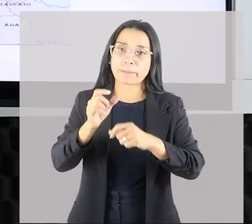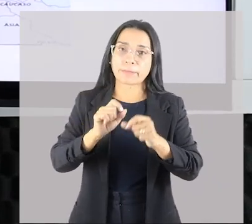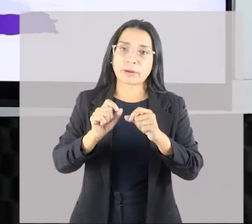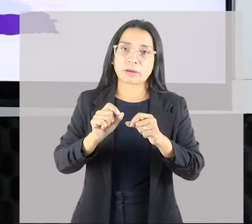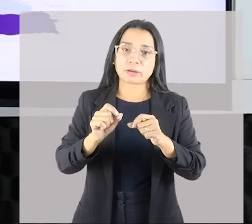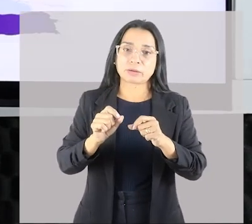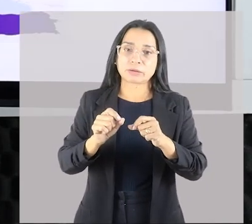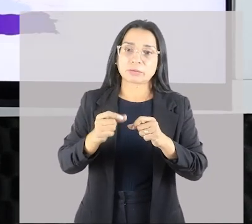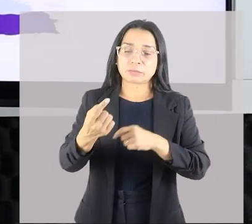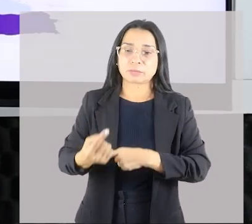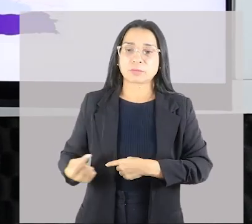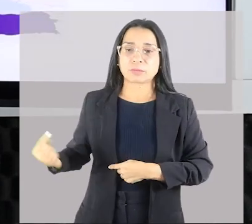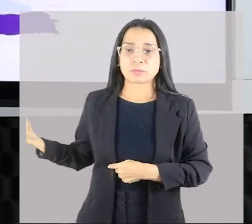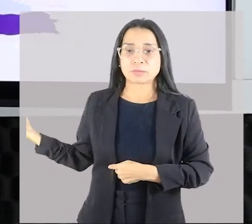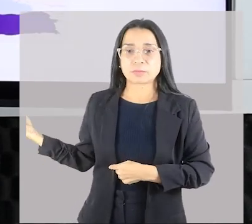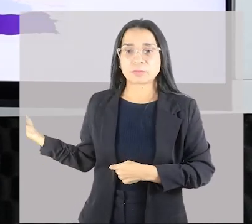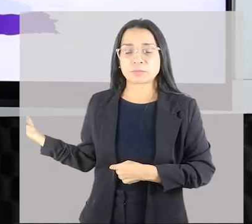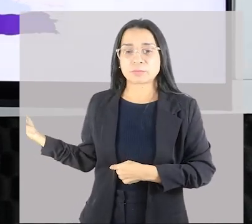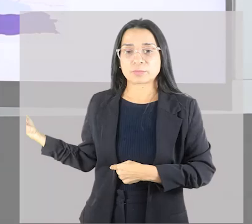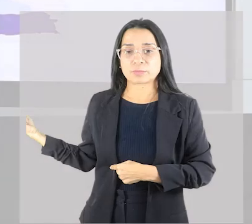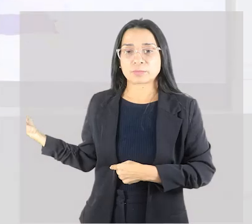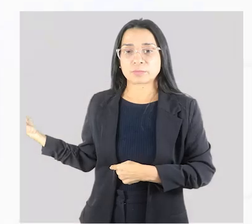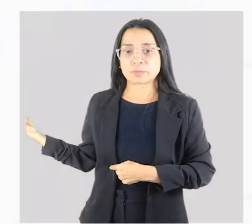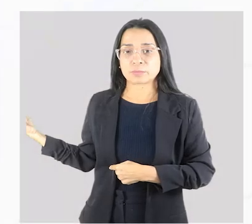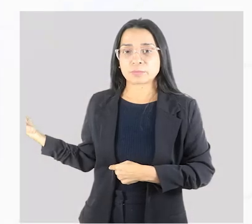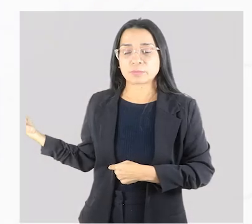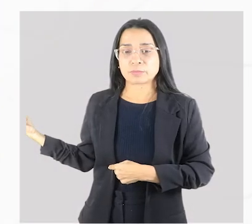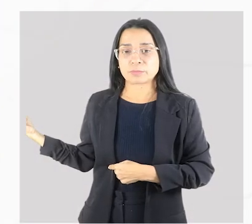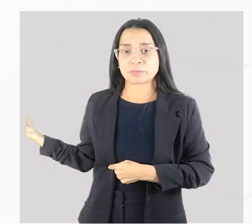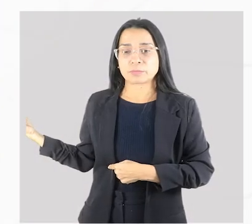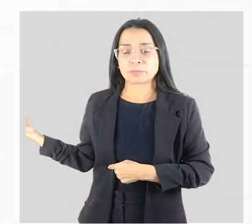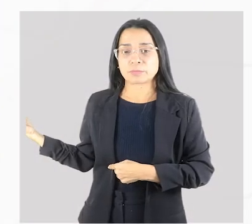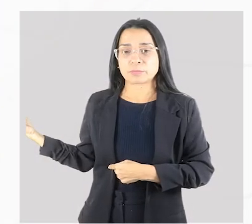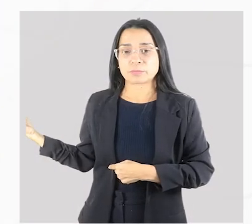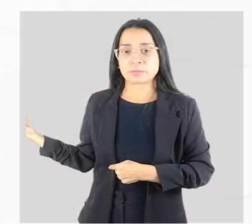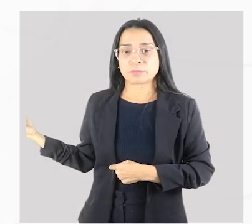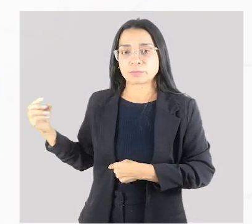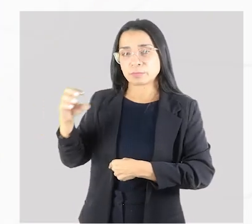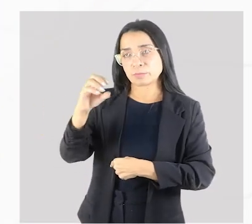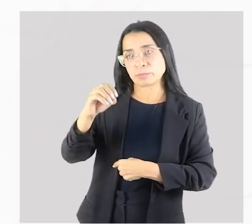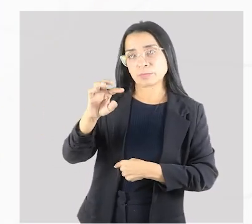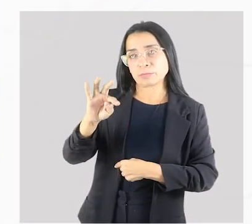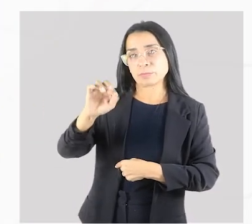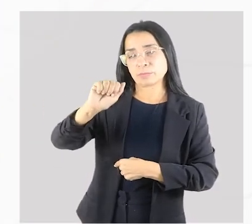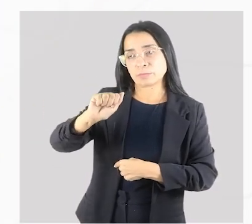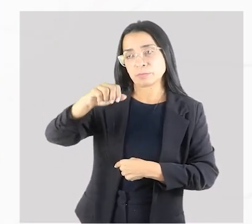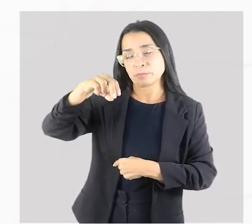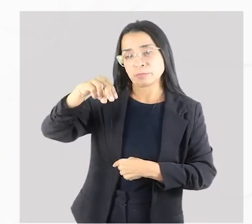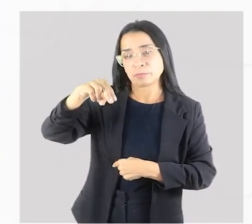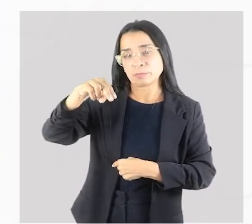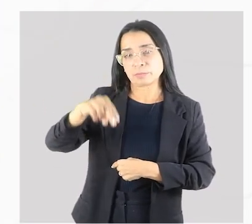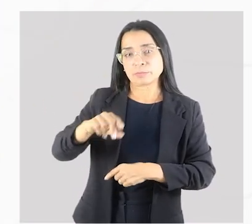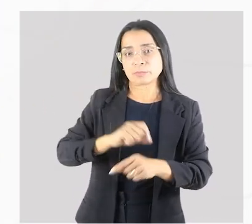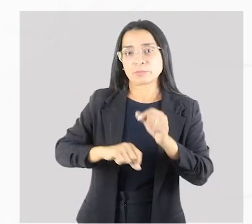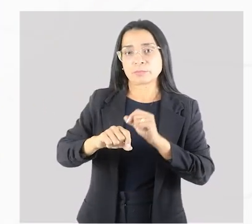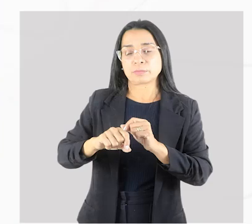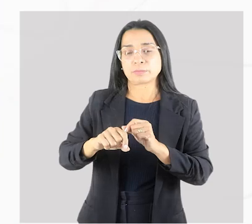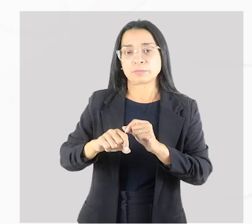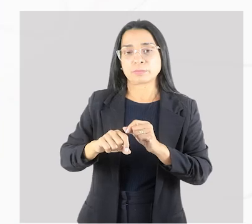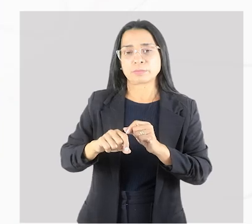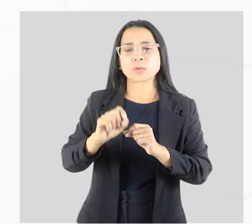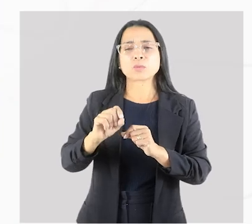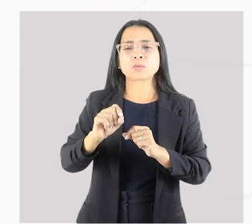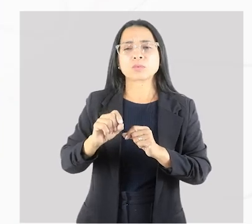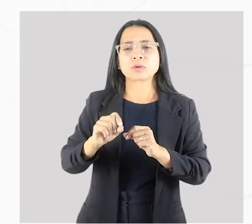conflito está aqui, na expansão da OTAN em direção ao leste europeu. O que vai acontecer, Marcos? O que é a OTAN, rapidamente